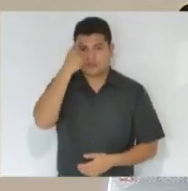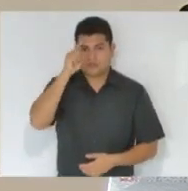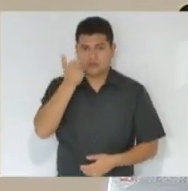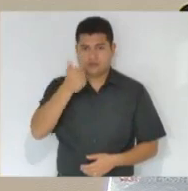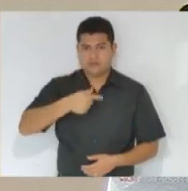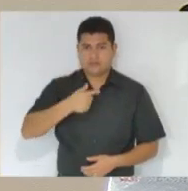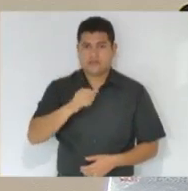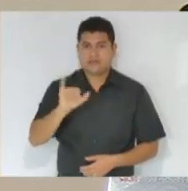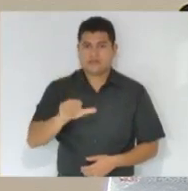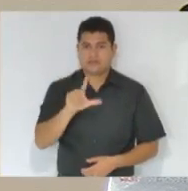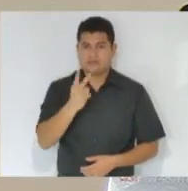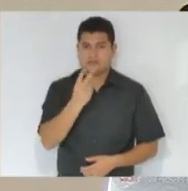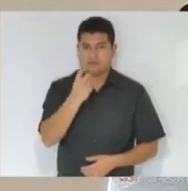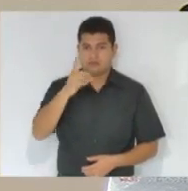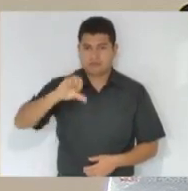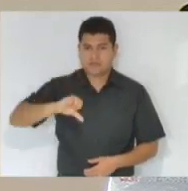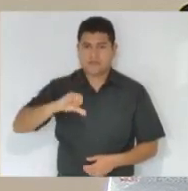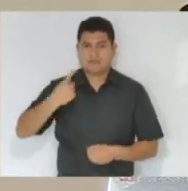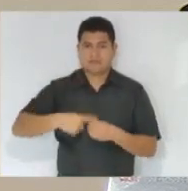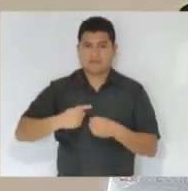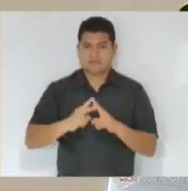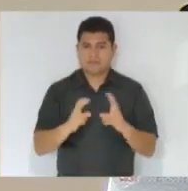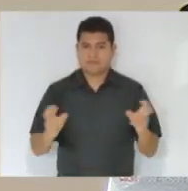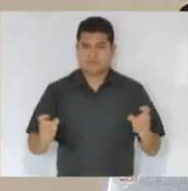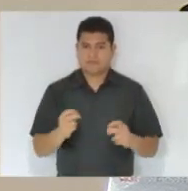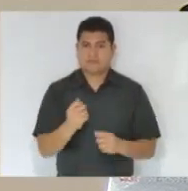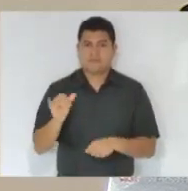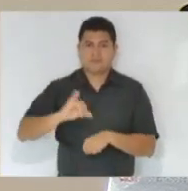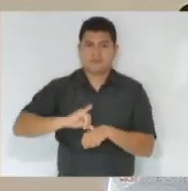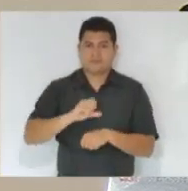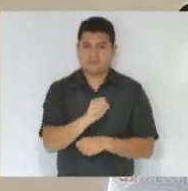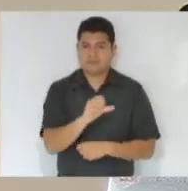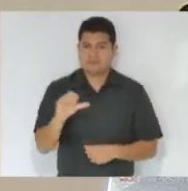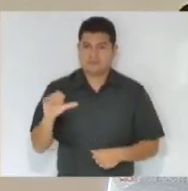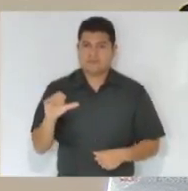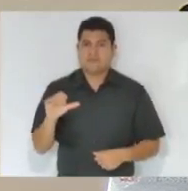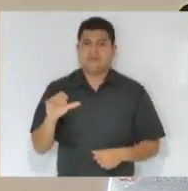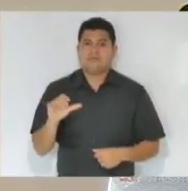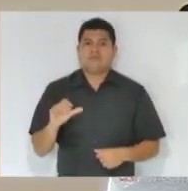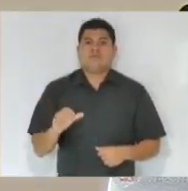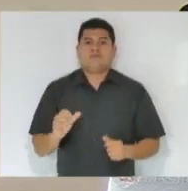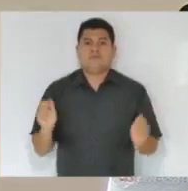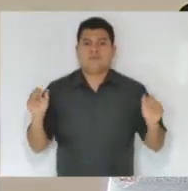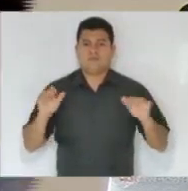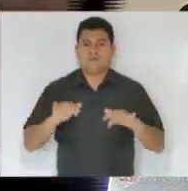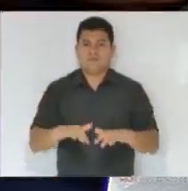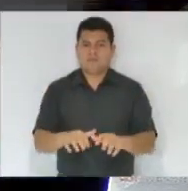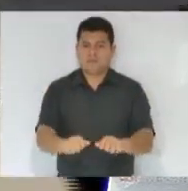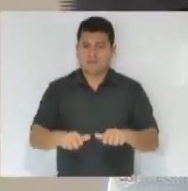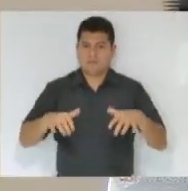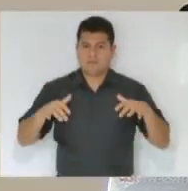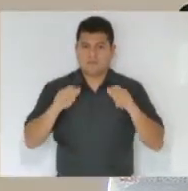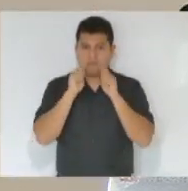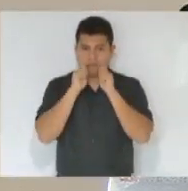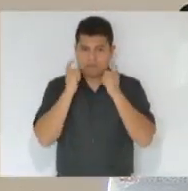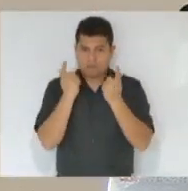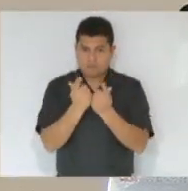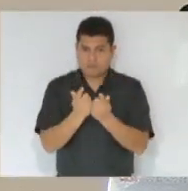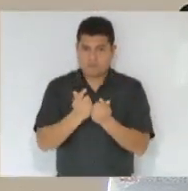2019, nessa cidade de Florianópolis, capital do Estado de Santa Catarina, reuniu-se a Assembleia Legislativa em